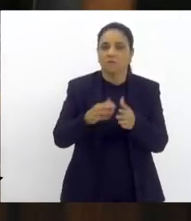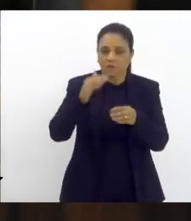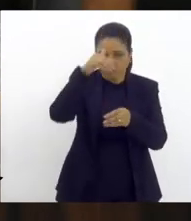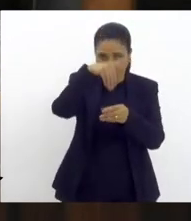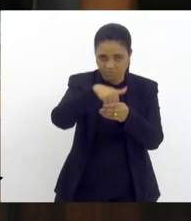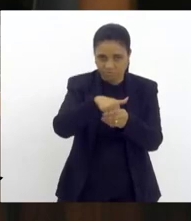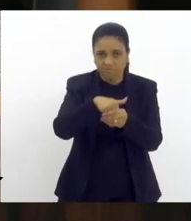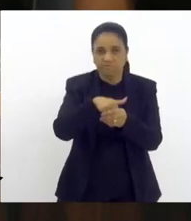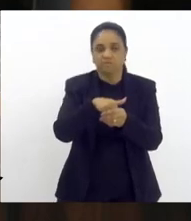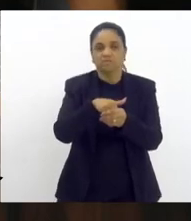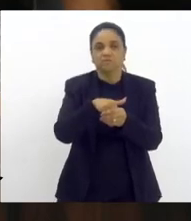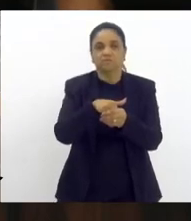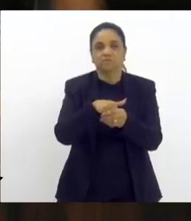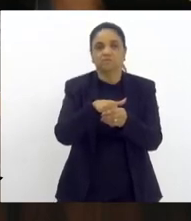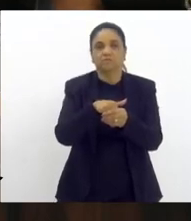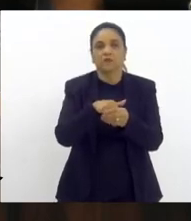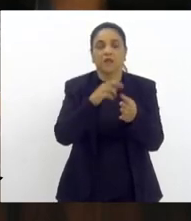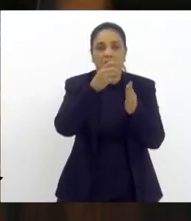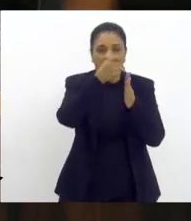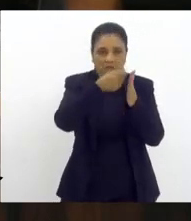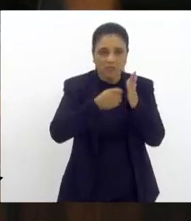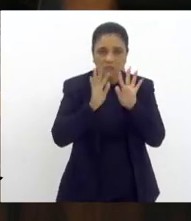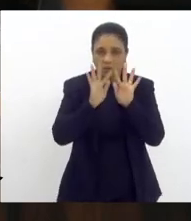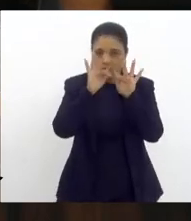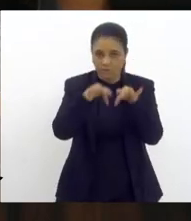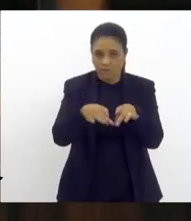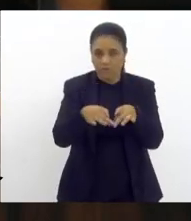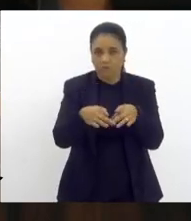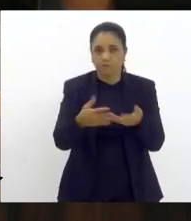aprovado a redação final